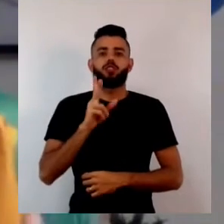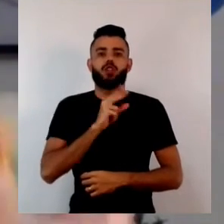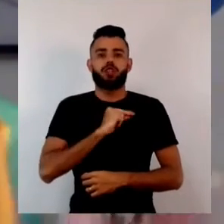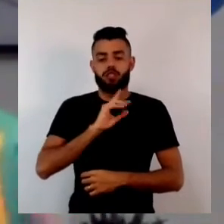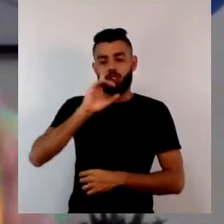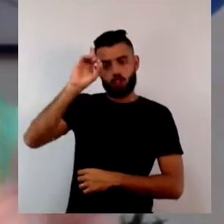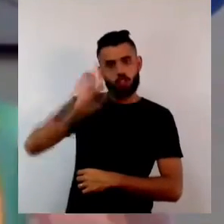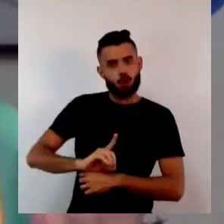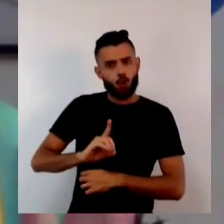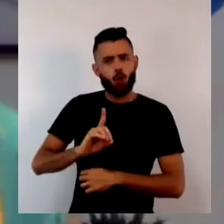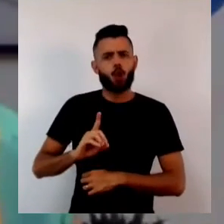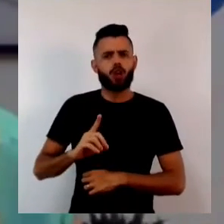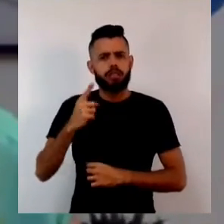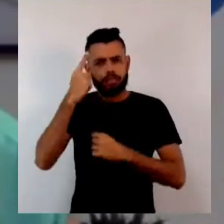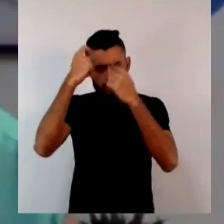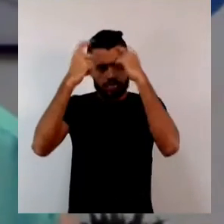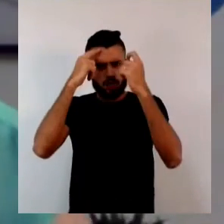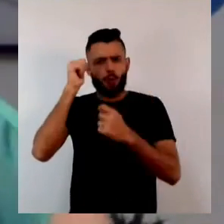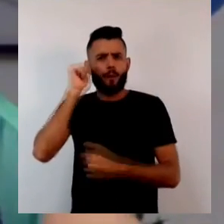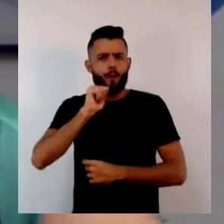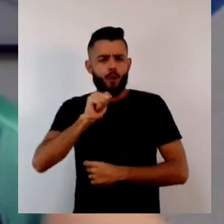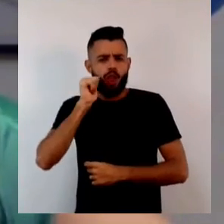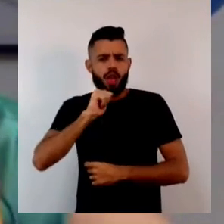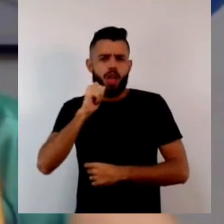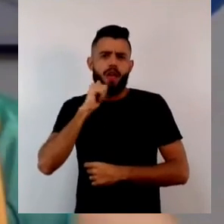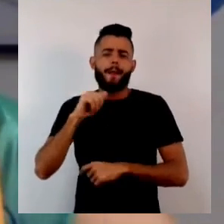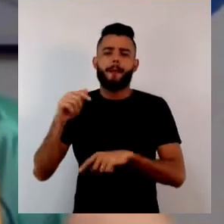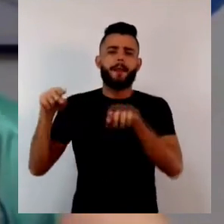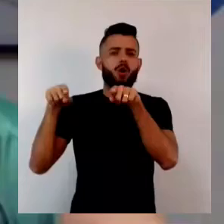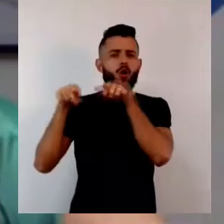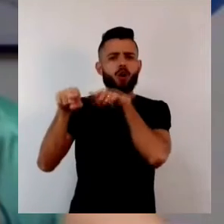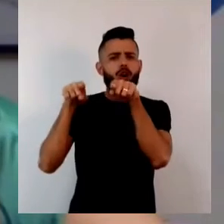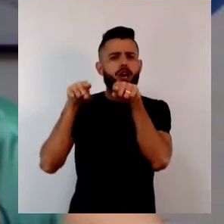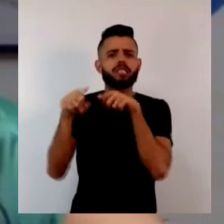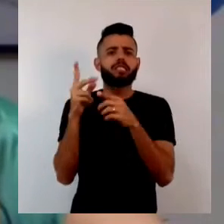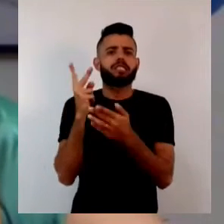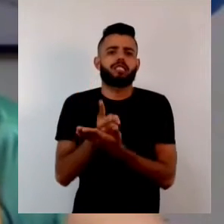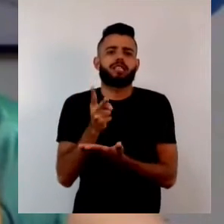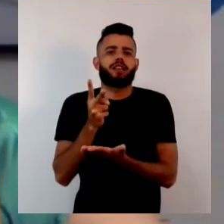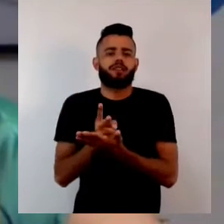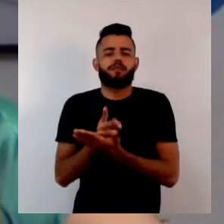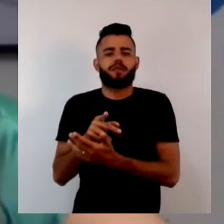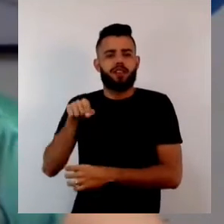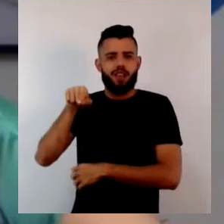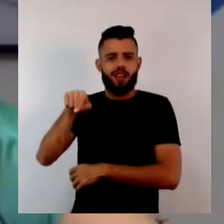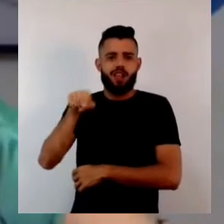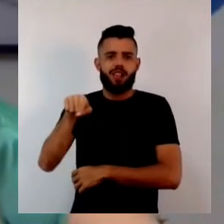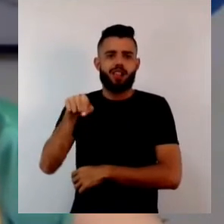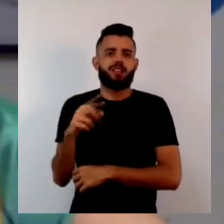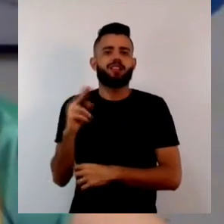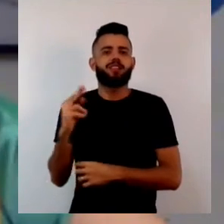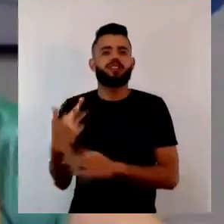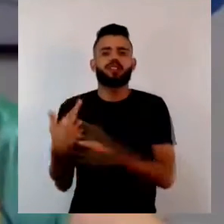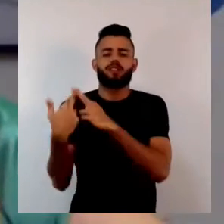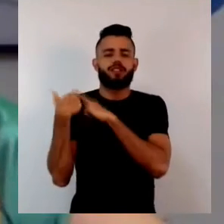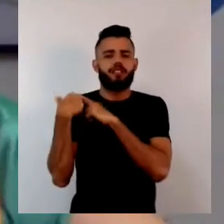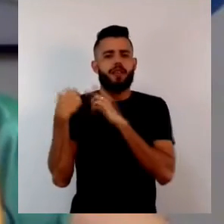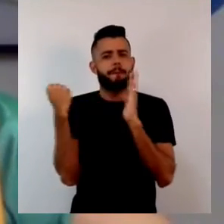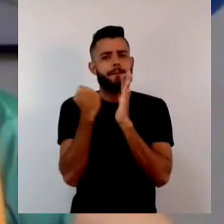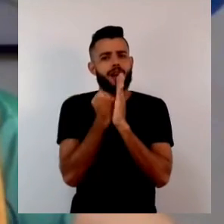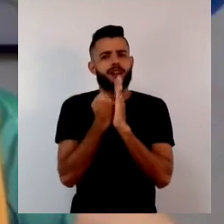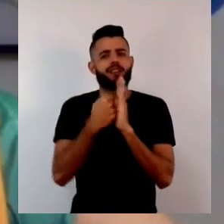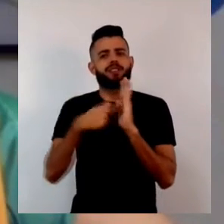na concorrência me jogavam ali já como para cuidar da sua marca de mulher, uma diretora de criação